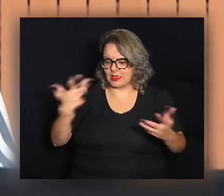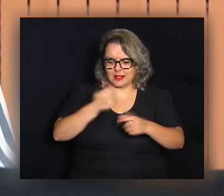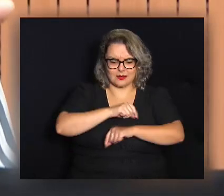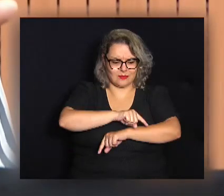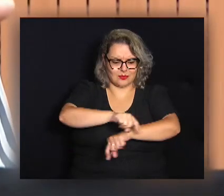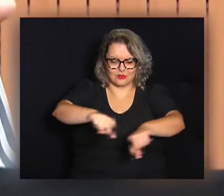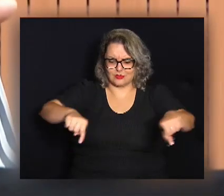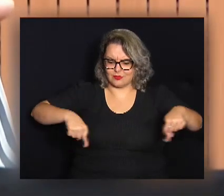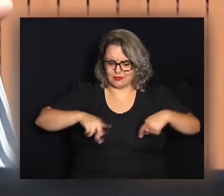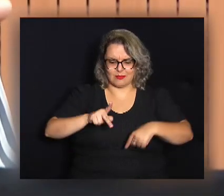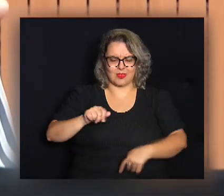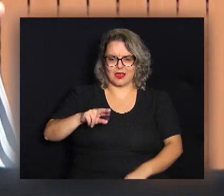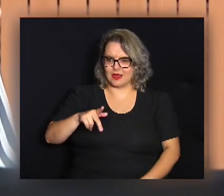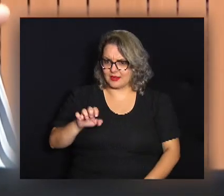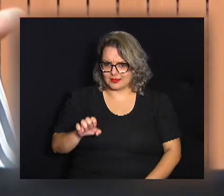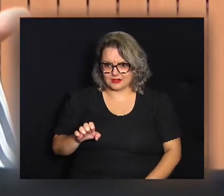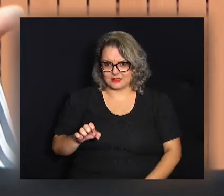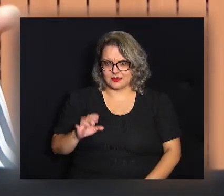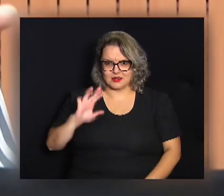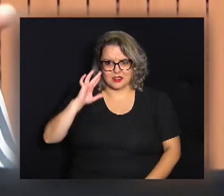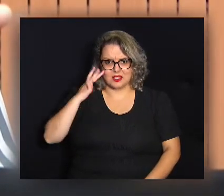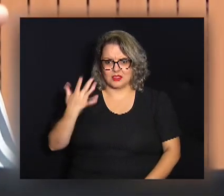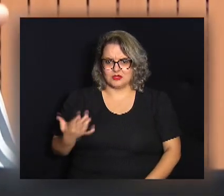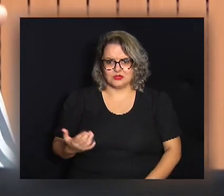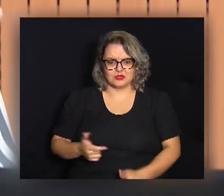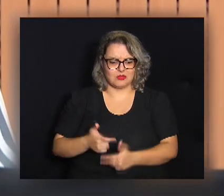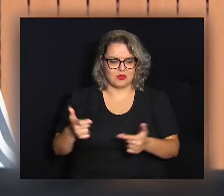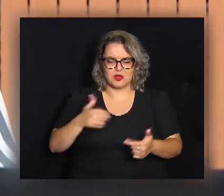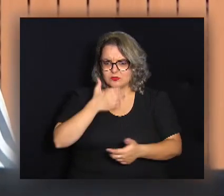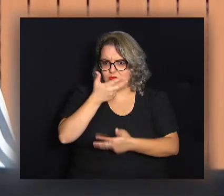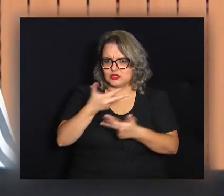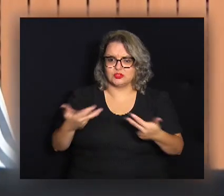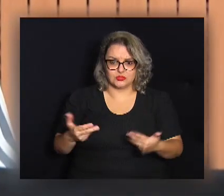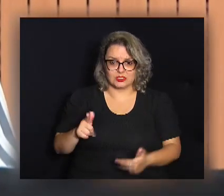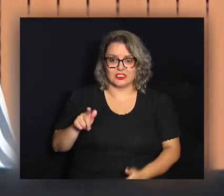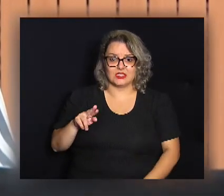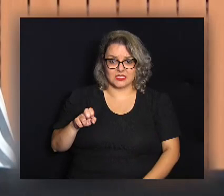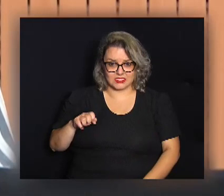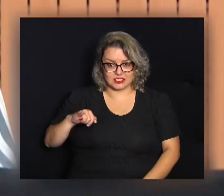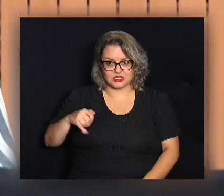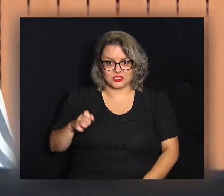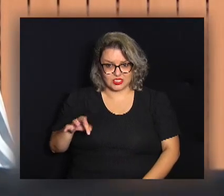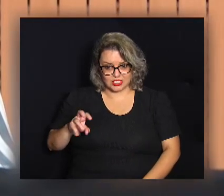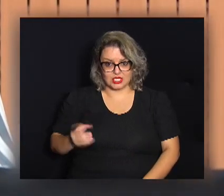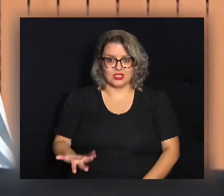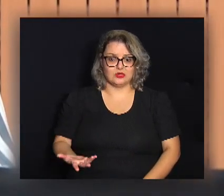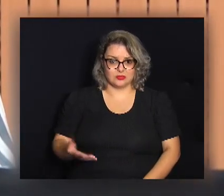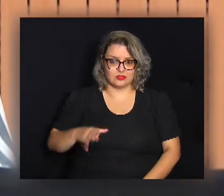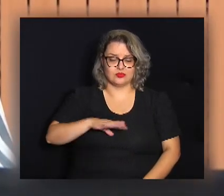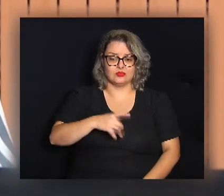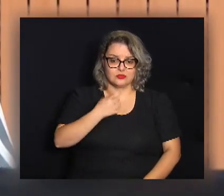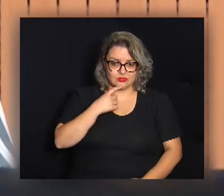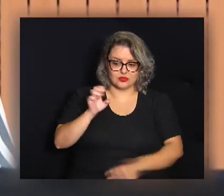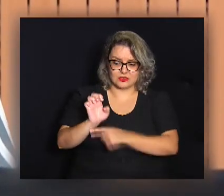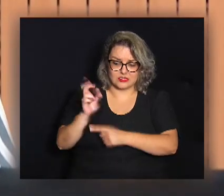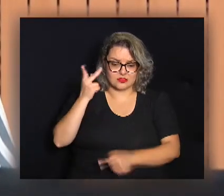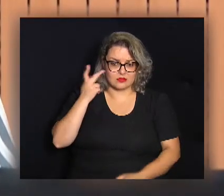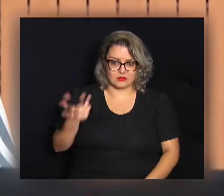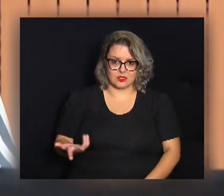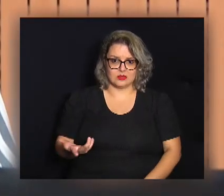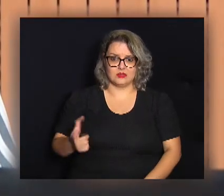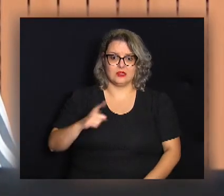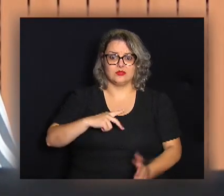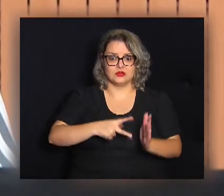maior centro de hortifruti granjeiro do estado de São Paulo. Ali tem o Sindicato Rural de Campinas. Aqui no